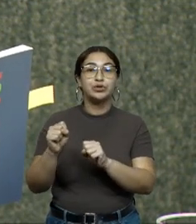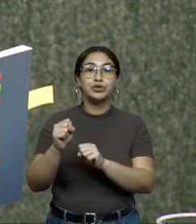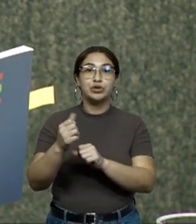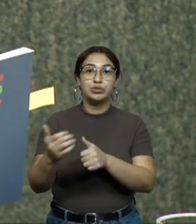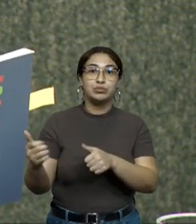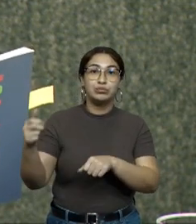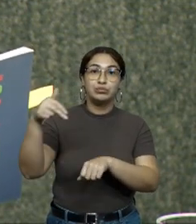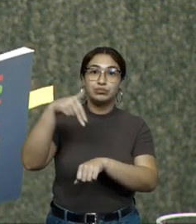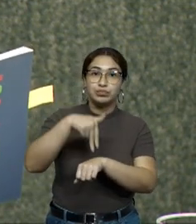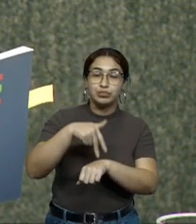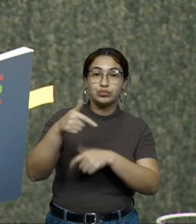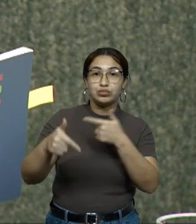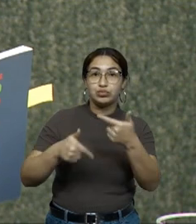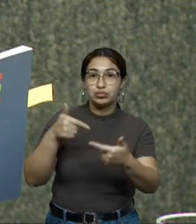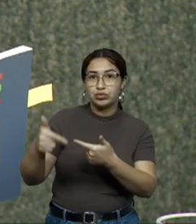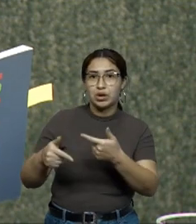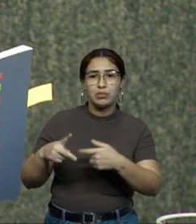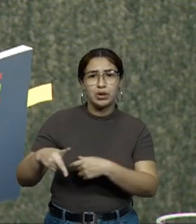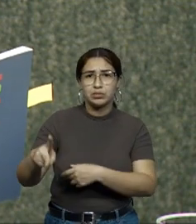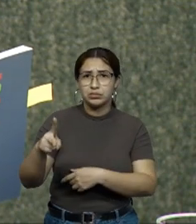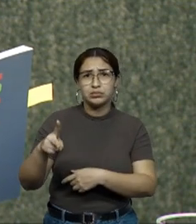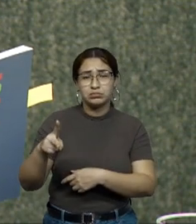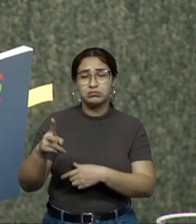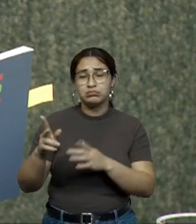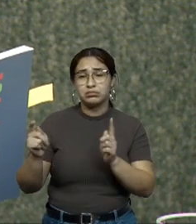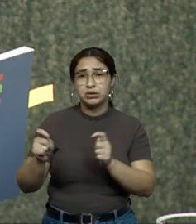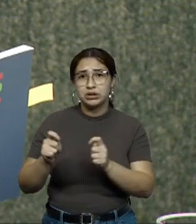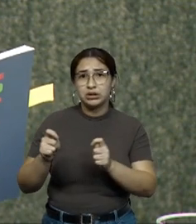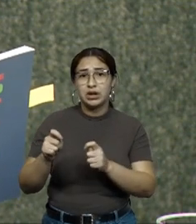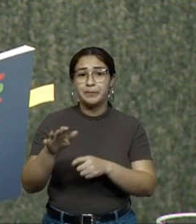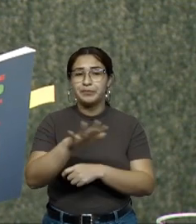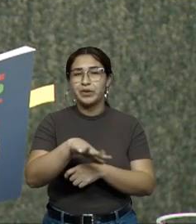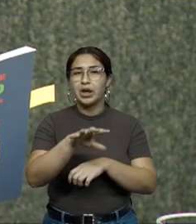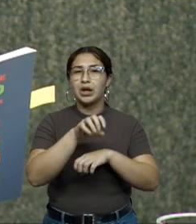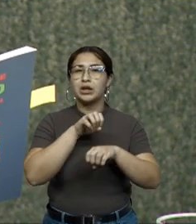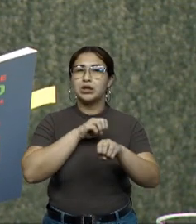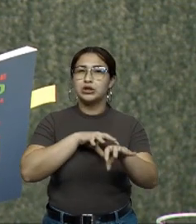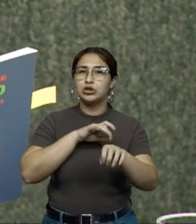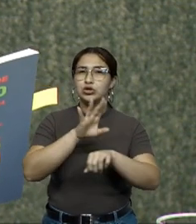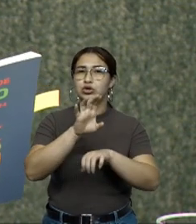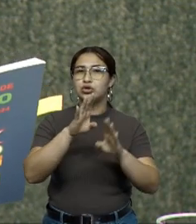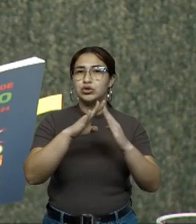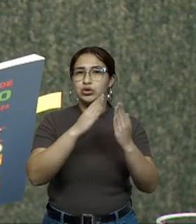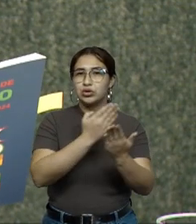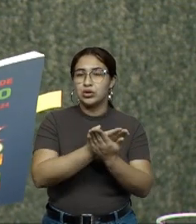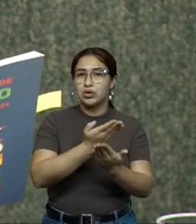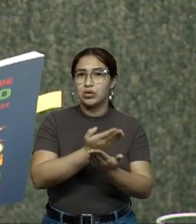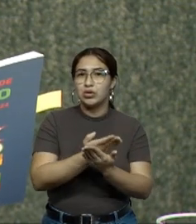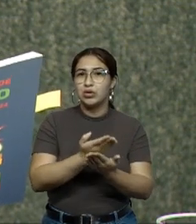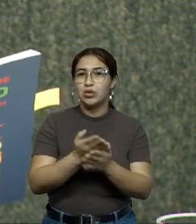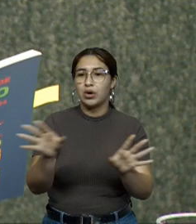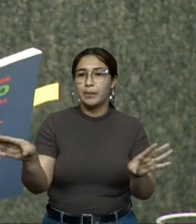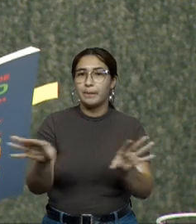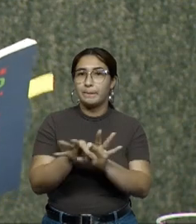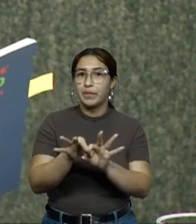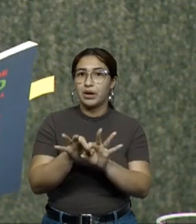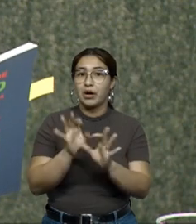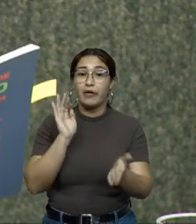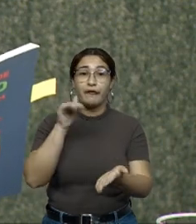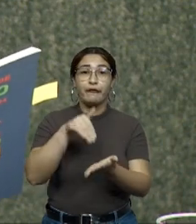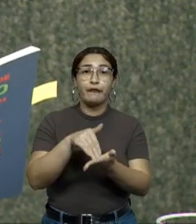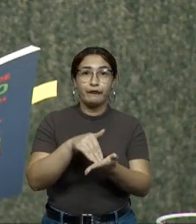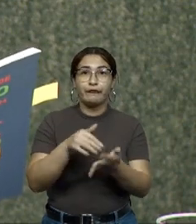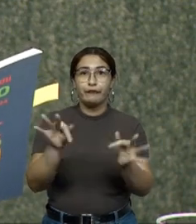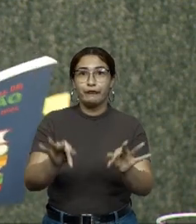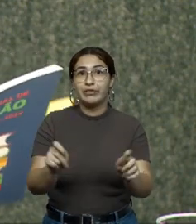vivo e que estejam em exercício nas redes escolares e que se encontram vinculados até o final do plano ou